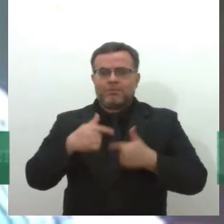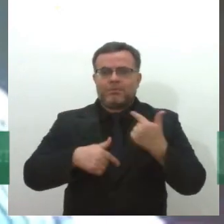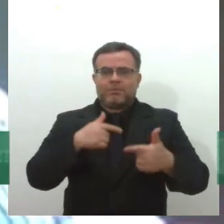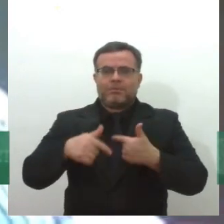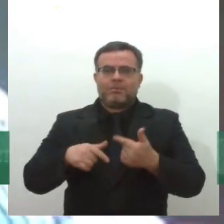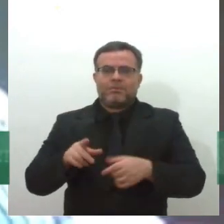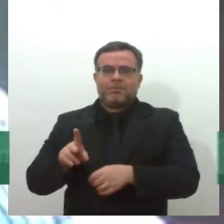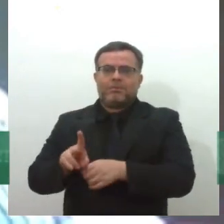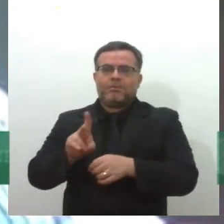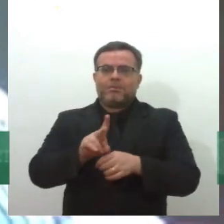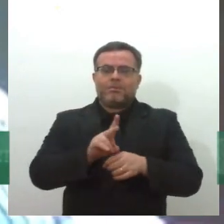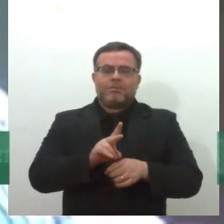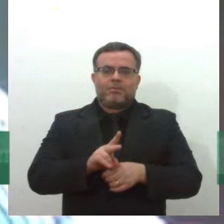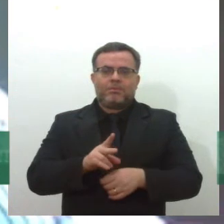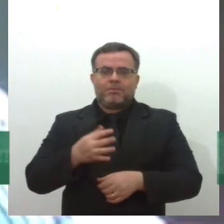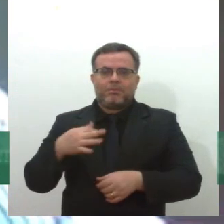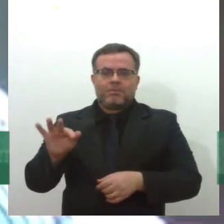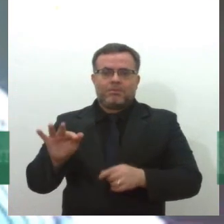para defender a federação